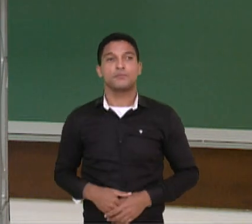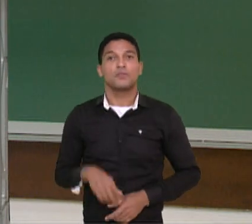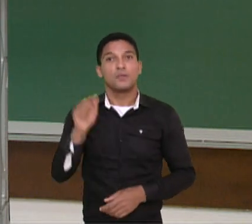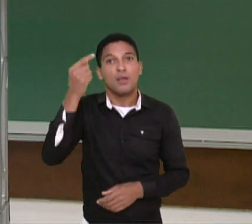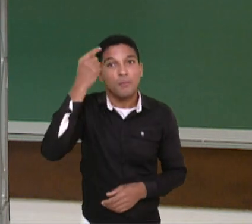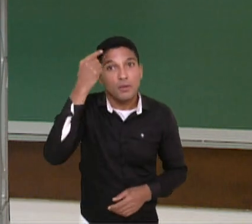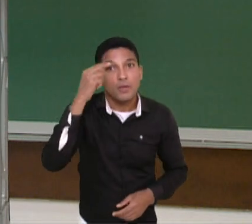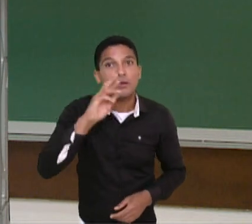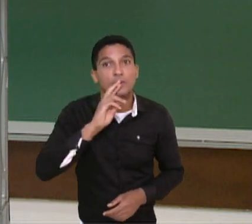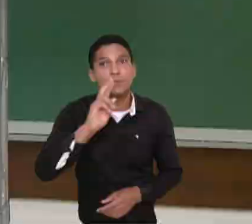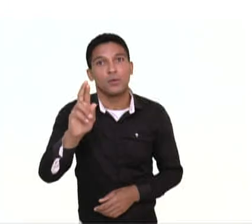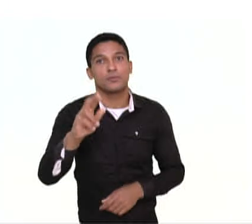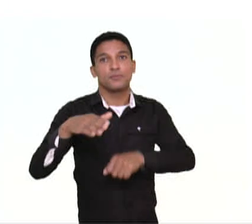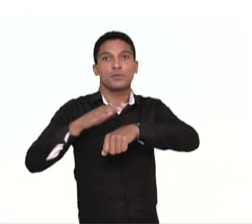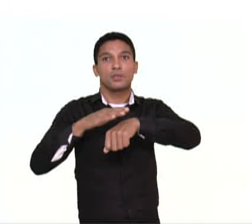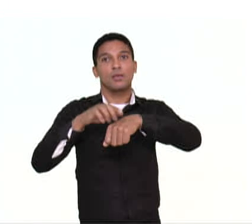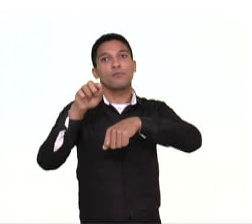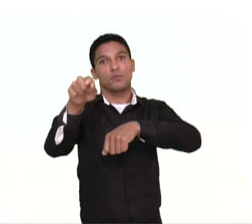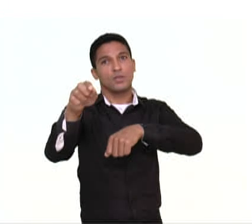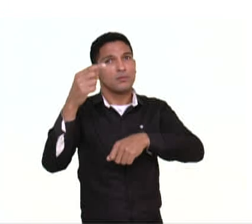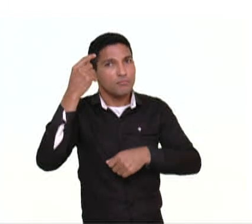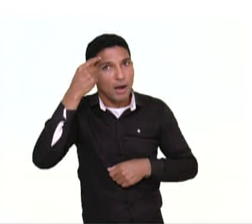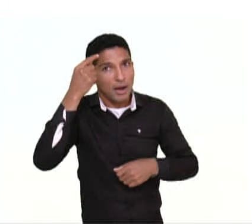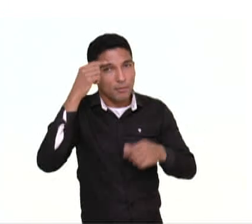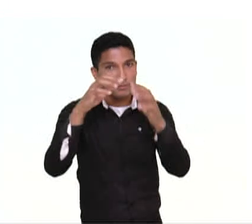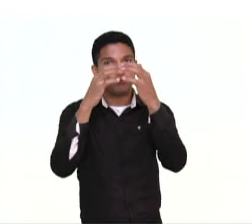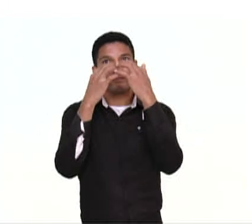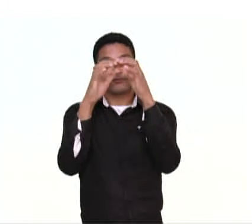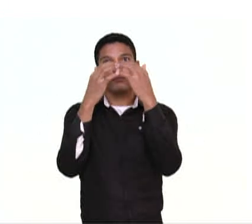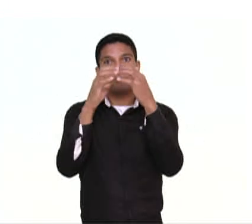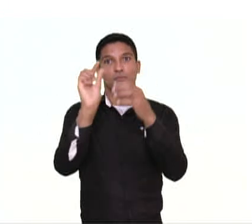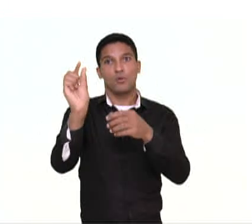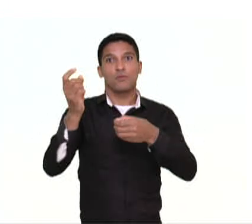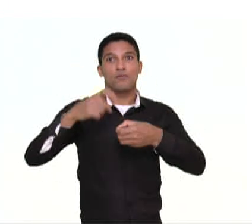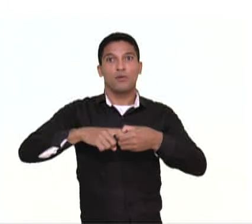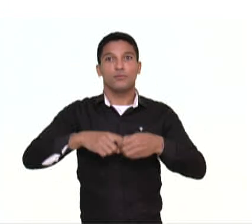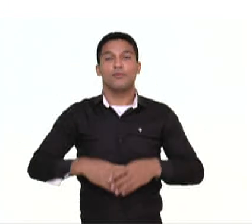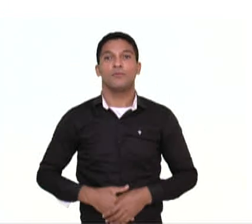para vocês. Tempo para vocês quebrarem a cabeça, nós já voltamos com a resposta.